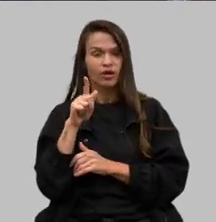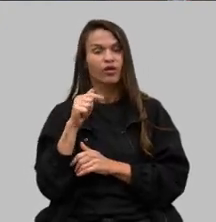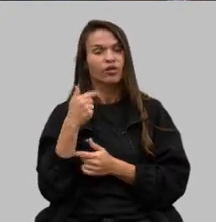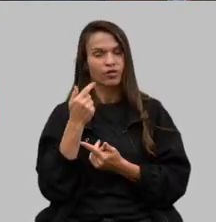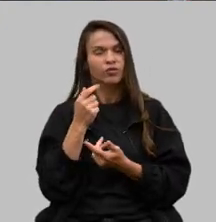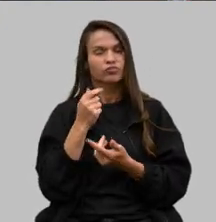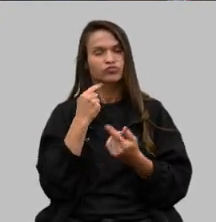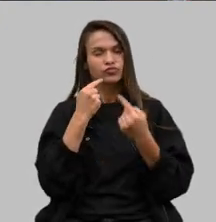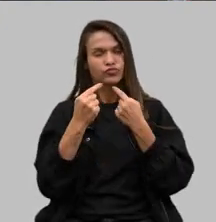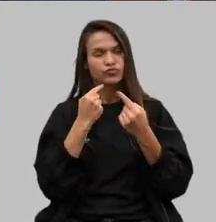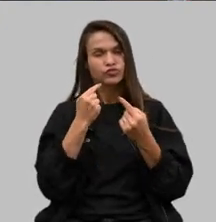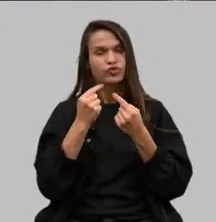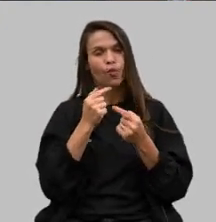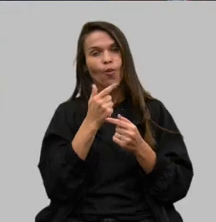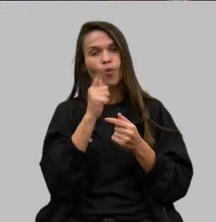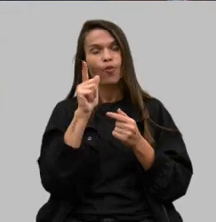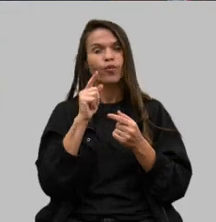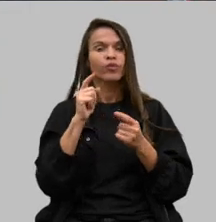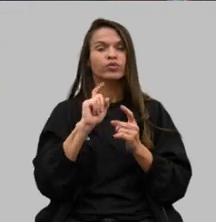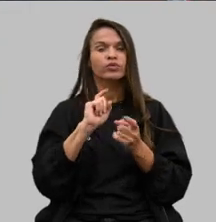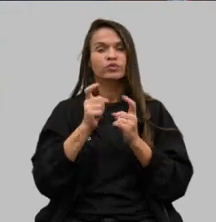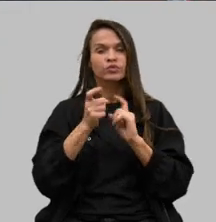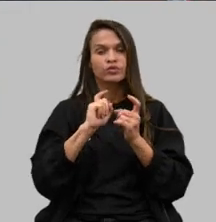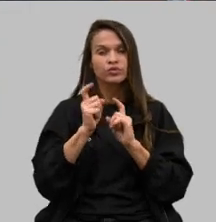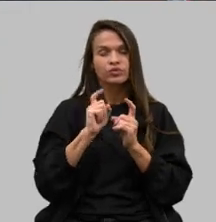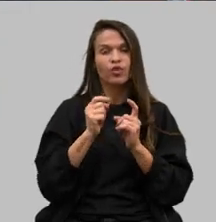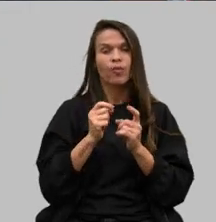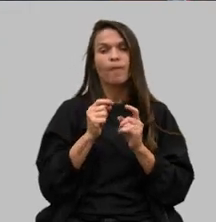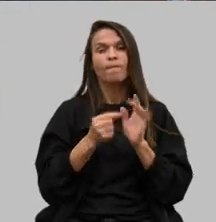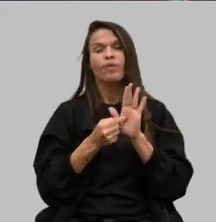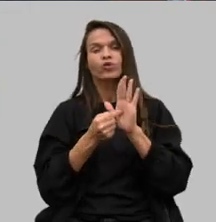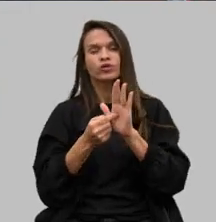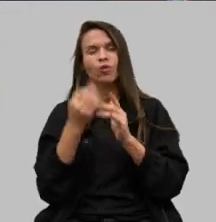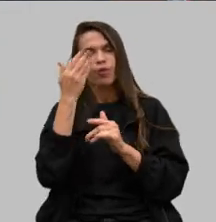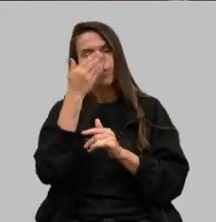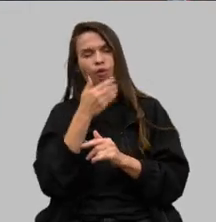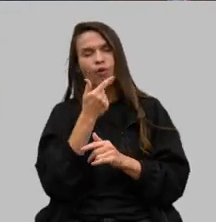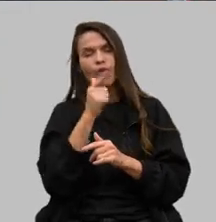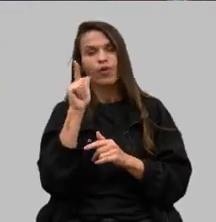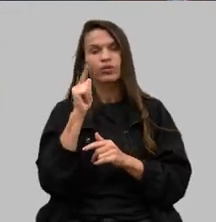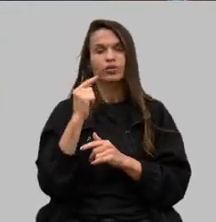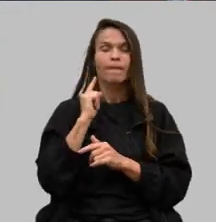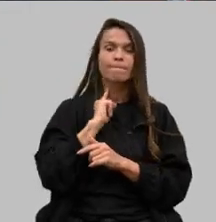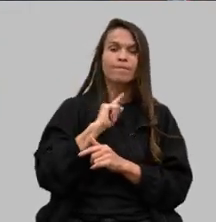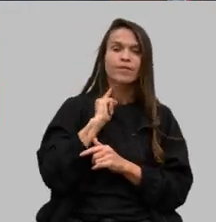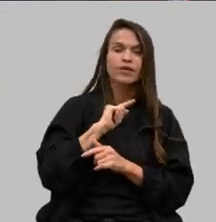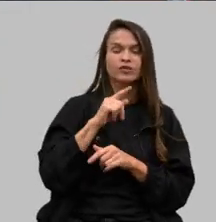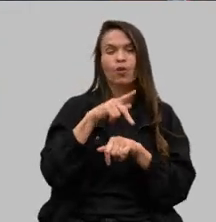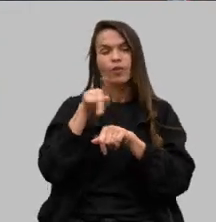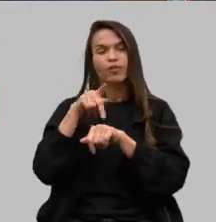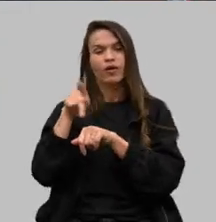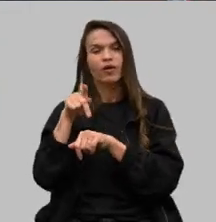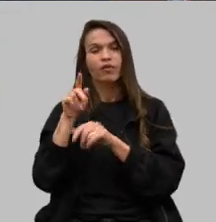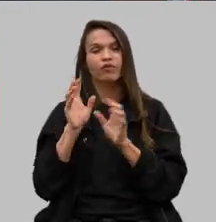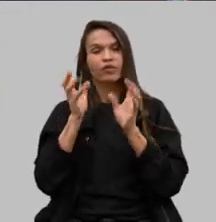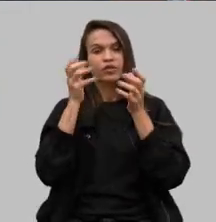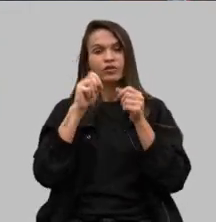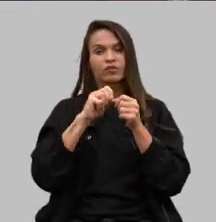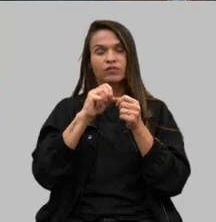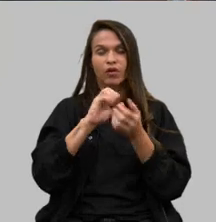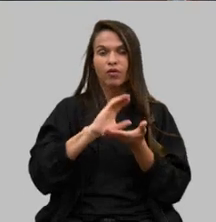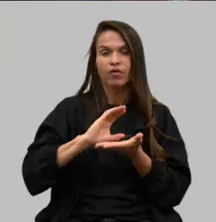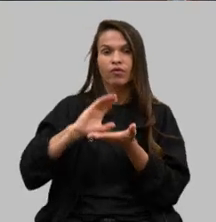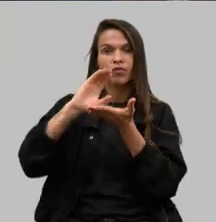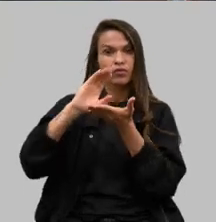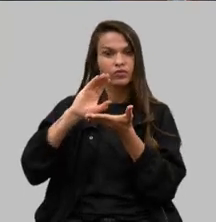apresentando os extratos né Minas China Minas outro país eh eventos que são realizados que são repassados